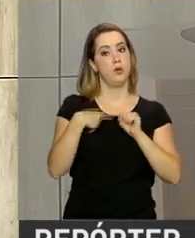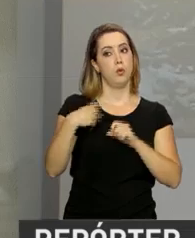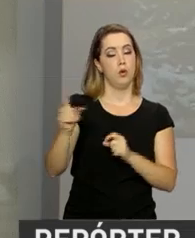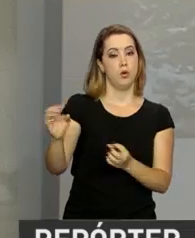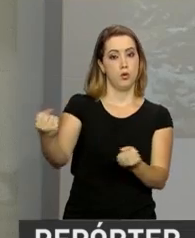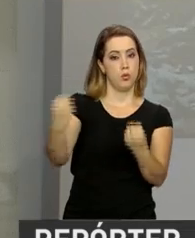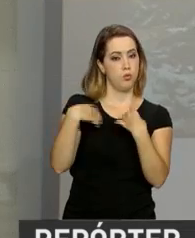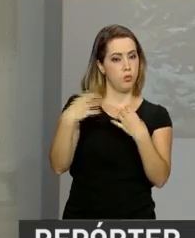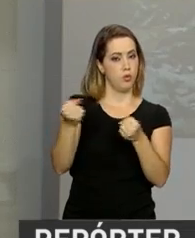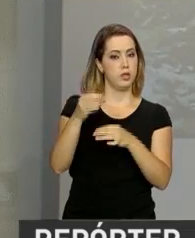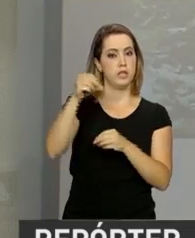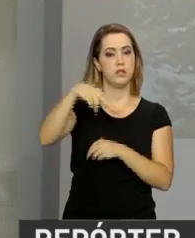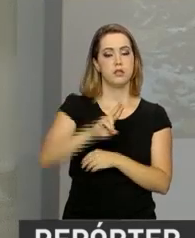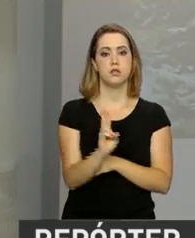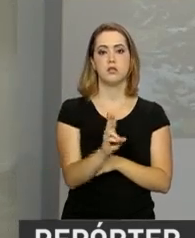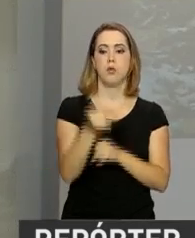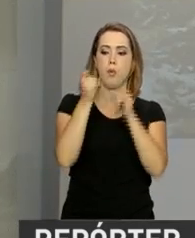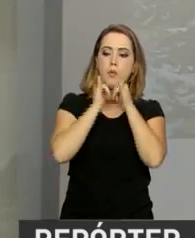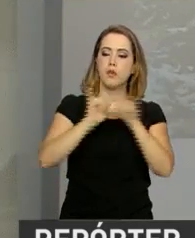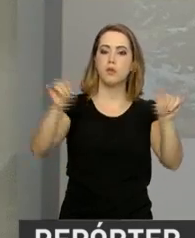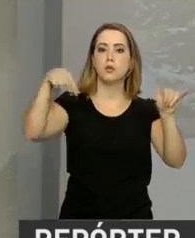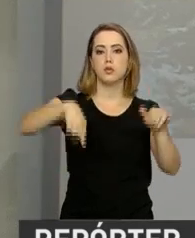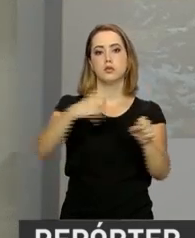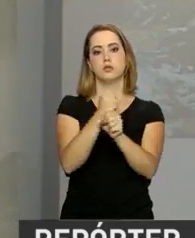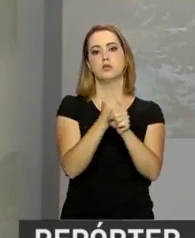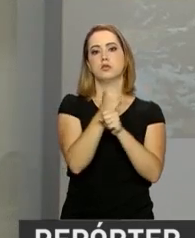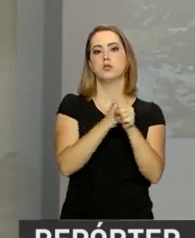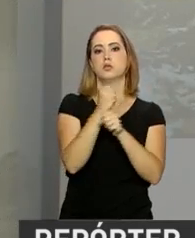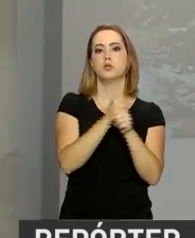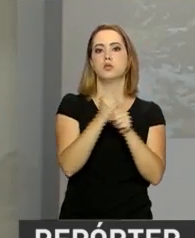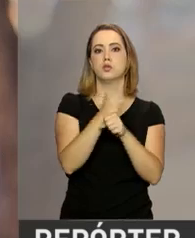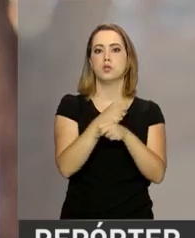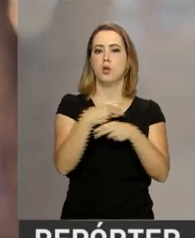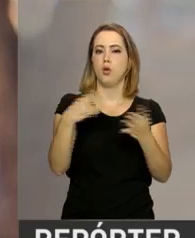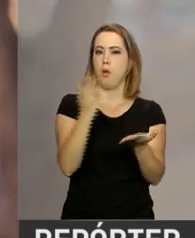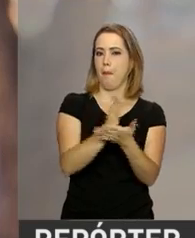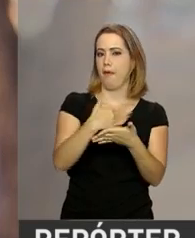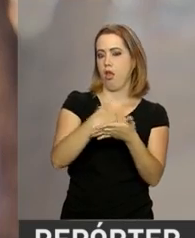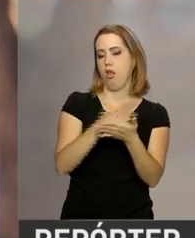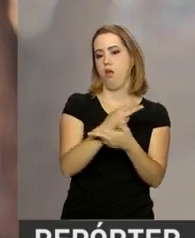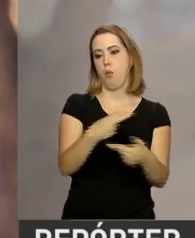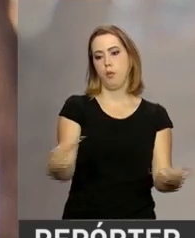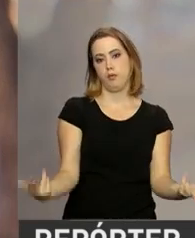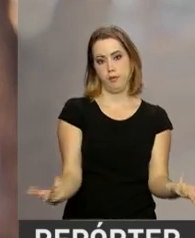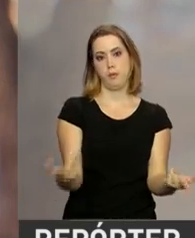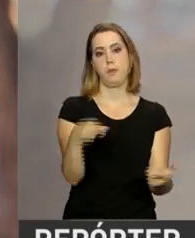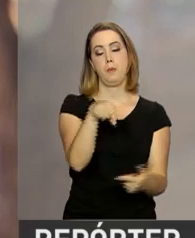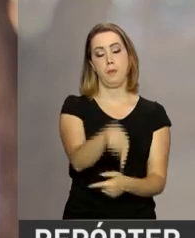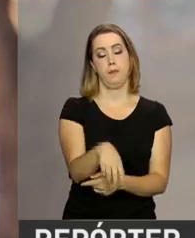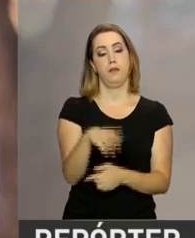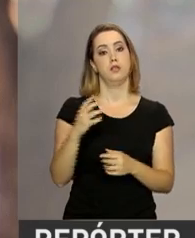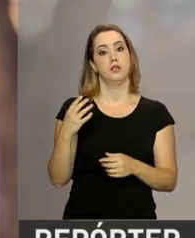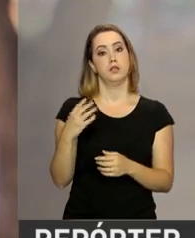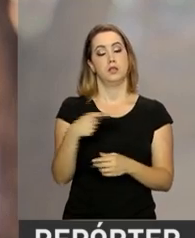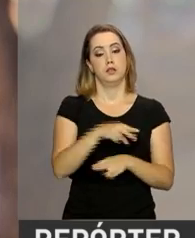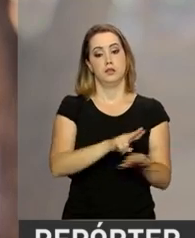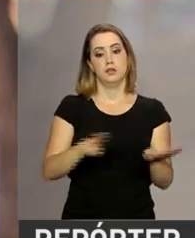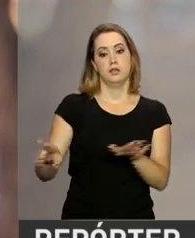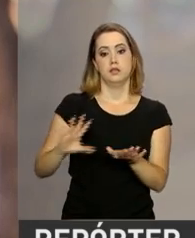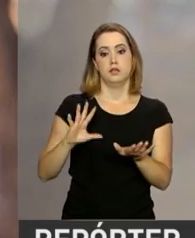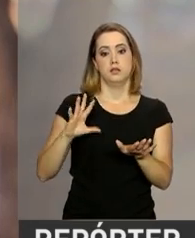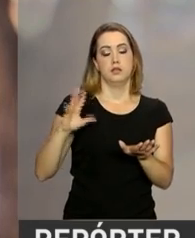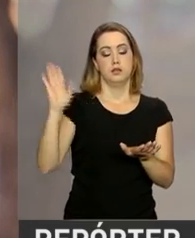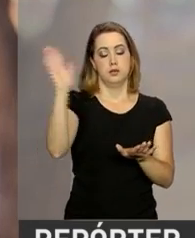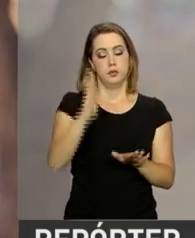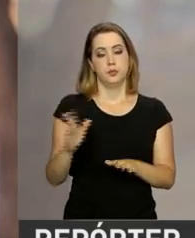Unidas a ONU que proclamou 2016 como ano das leguminosas a Semana Nacional de Ciência e Tecnologia acontece em todo o Brasil do dia